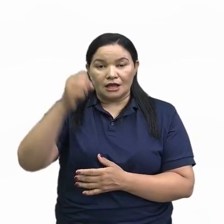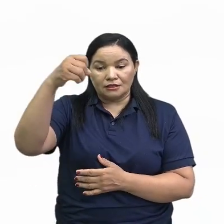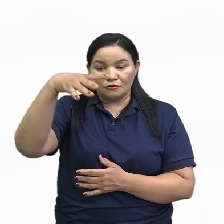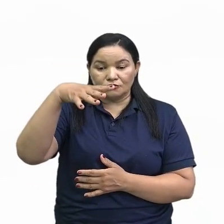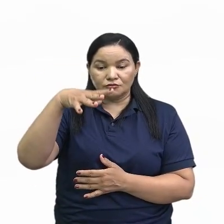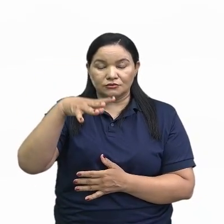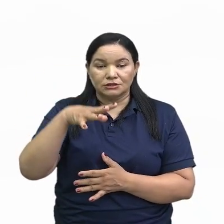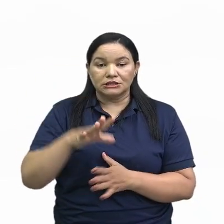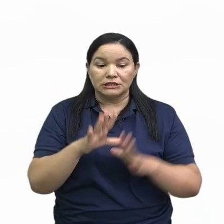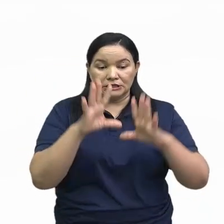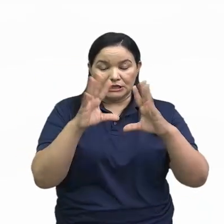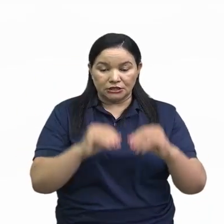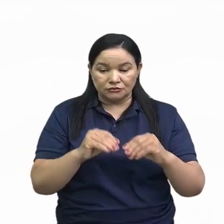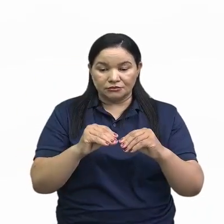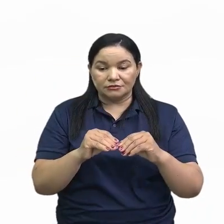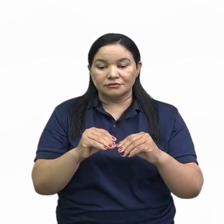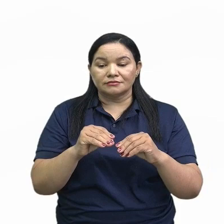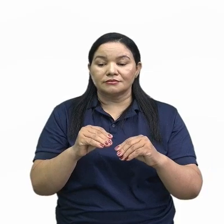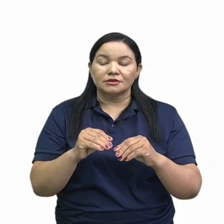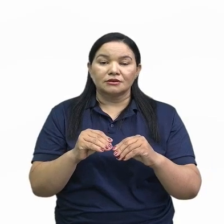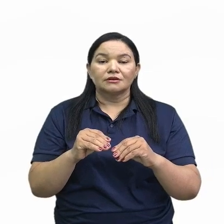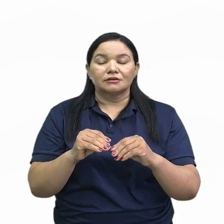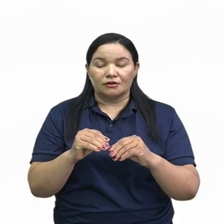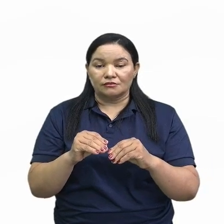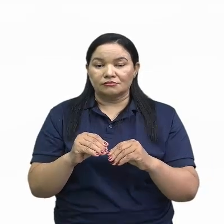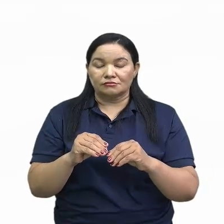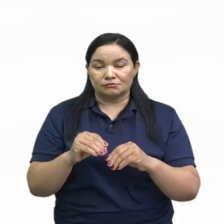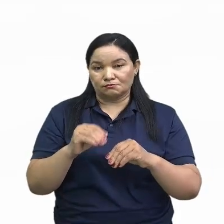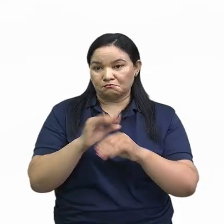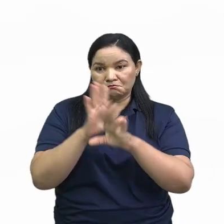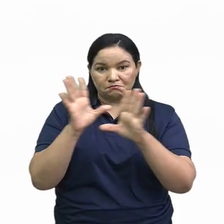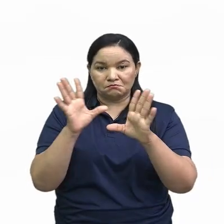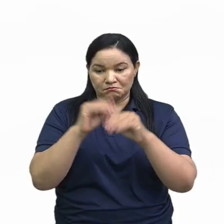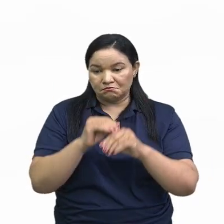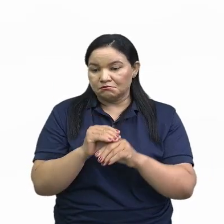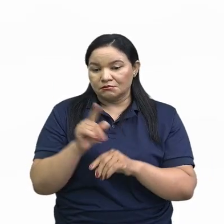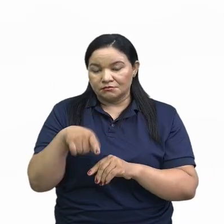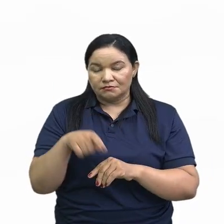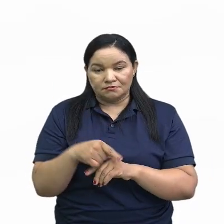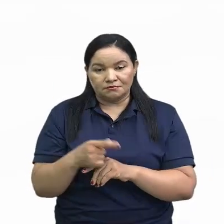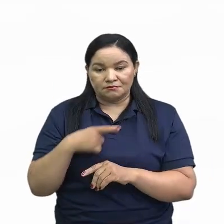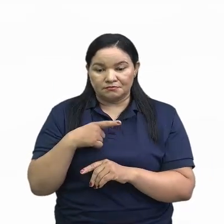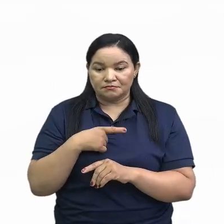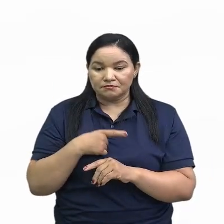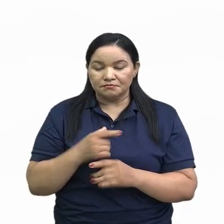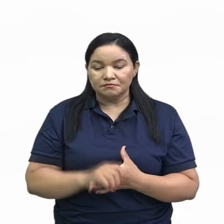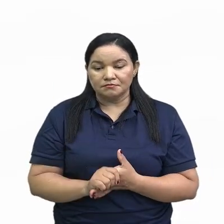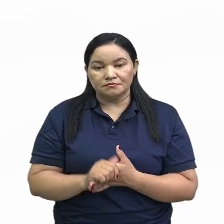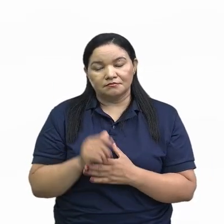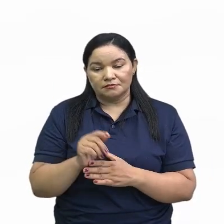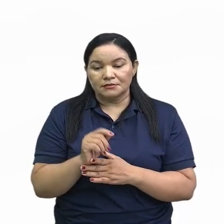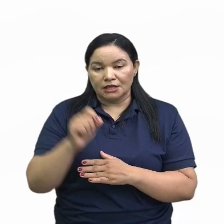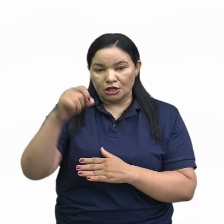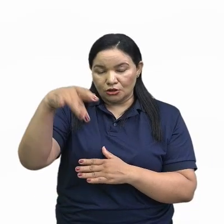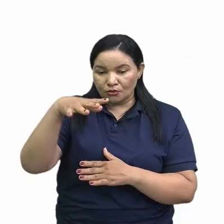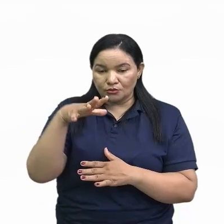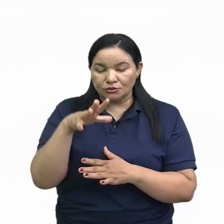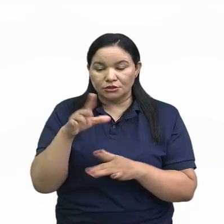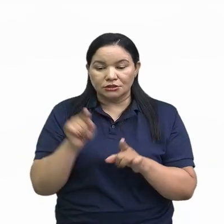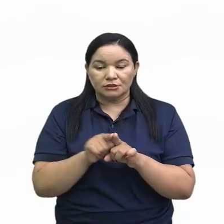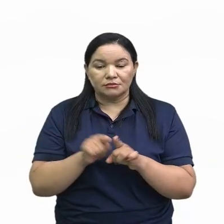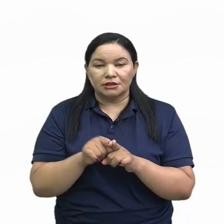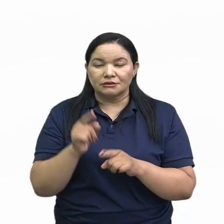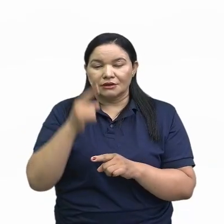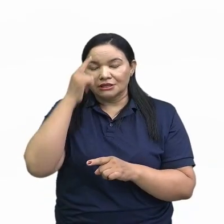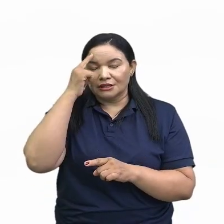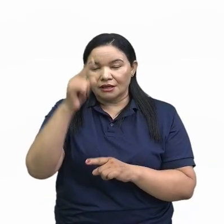escuridão estavam presentes em sua obra. Mais uma vez, antítese. Luz e escuridão. Luz